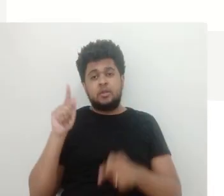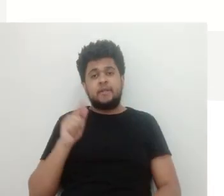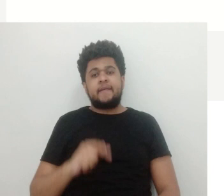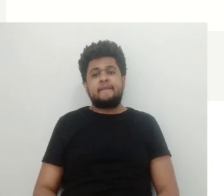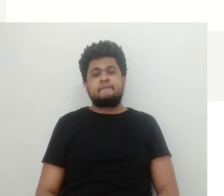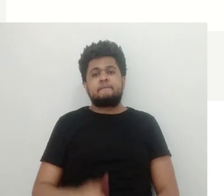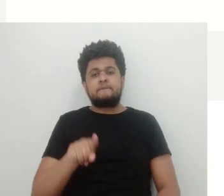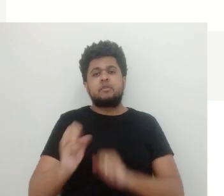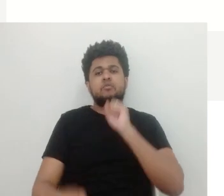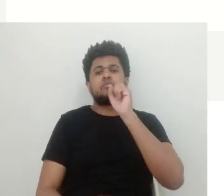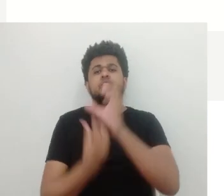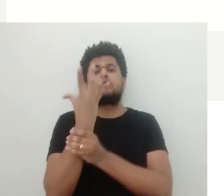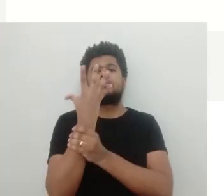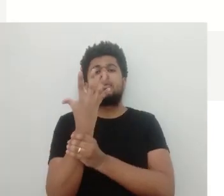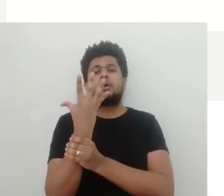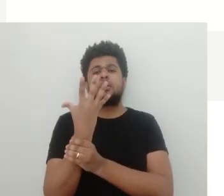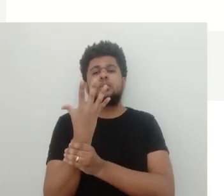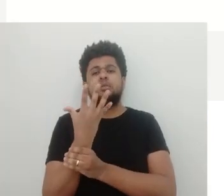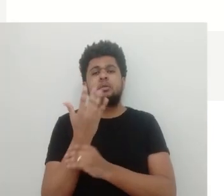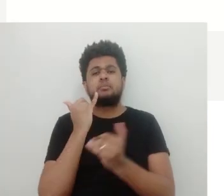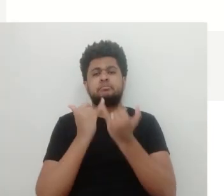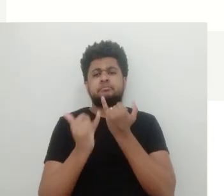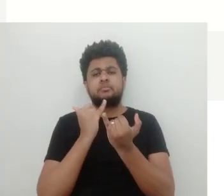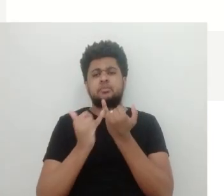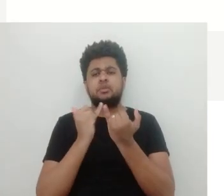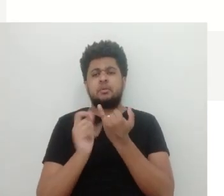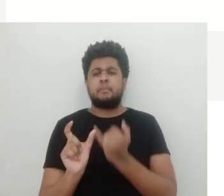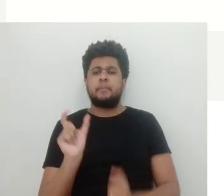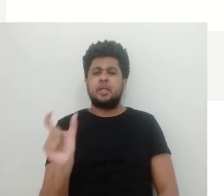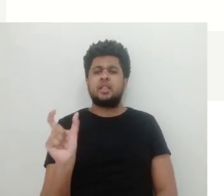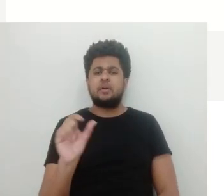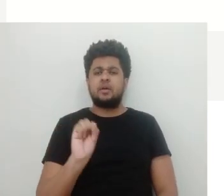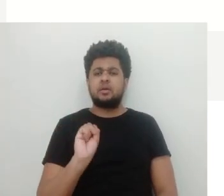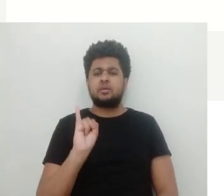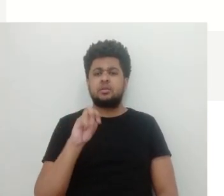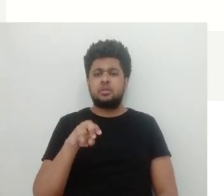compartilhado, um lugar que permite compartilhamentos, um lugar onde